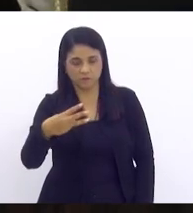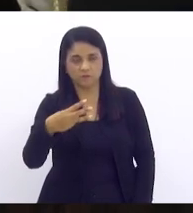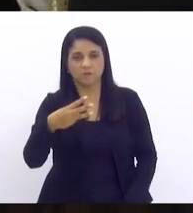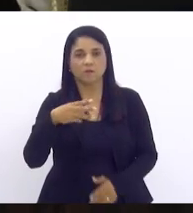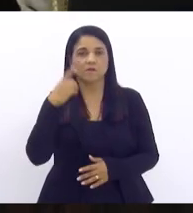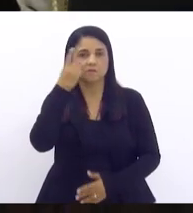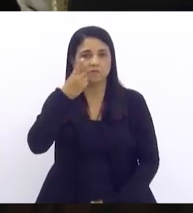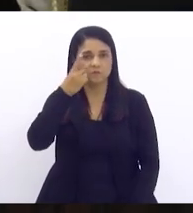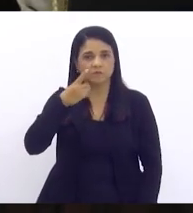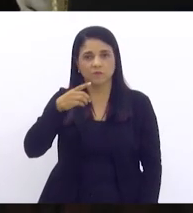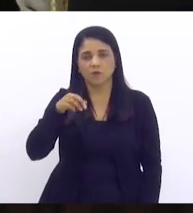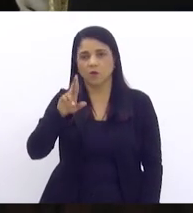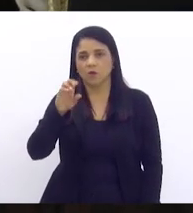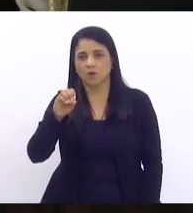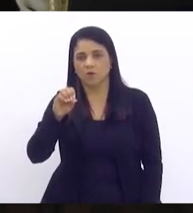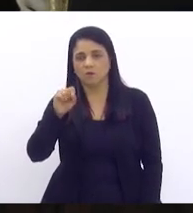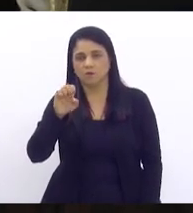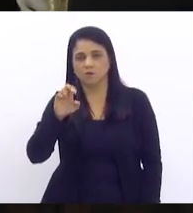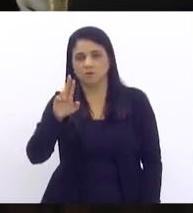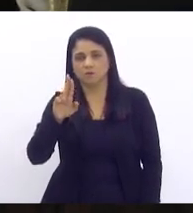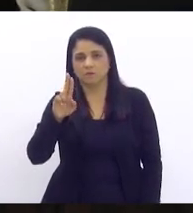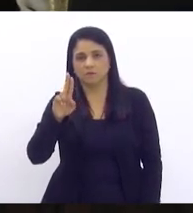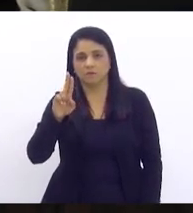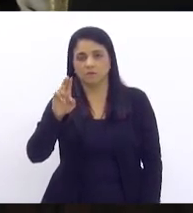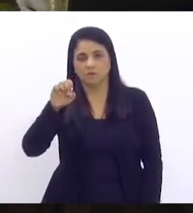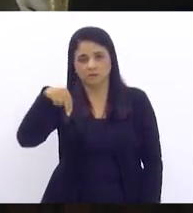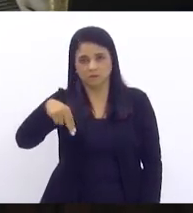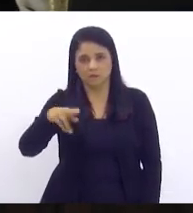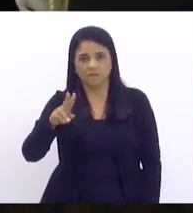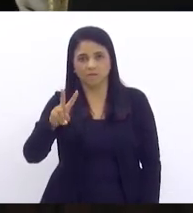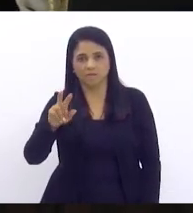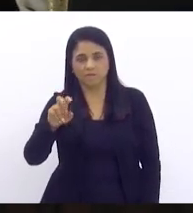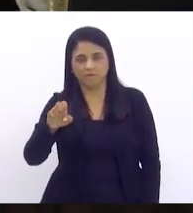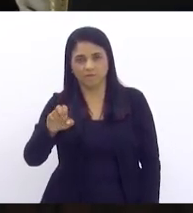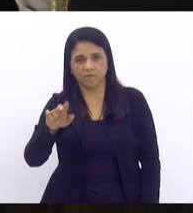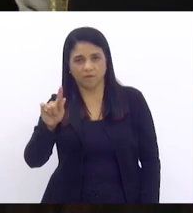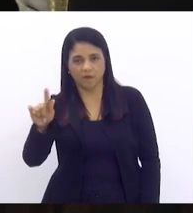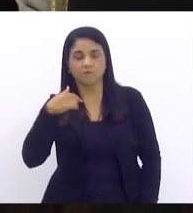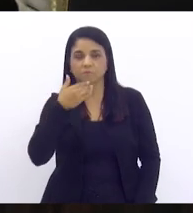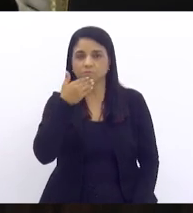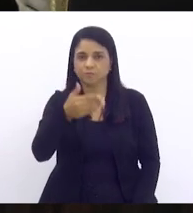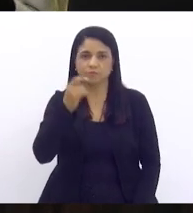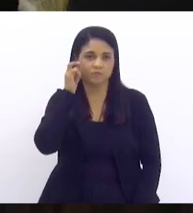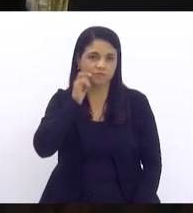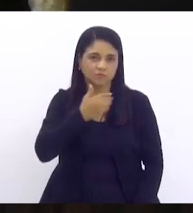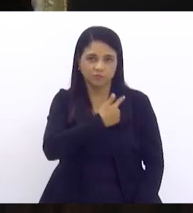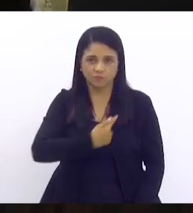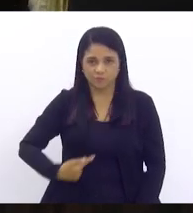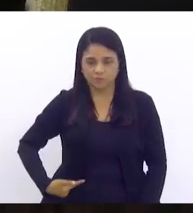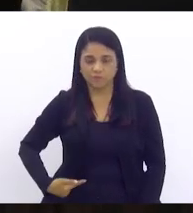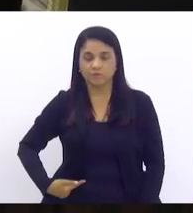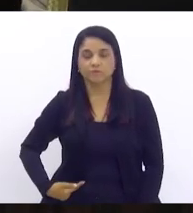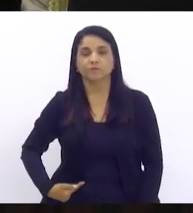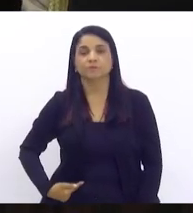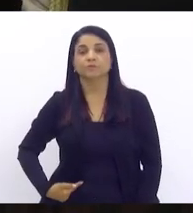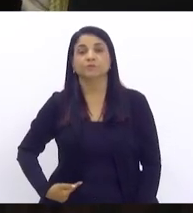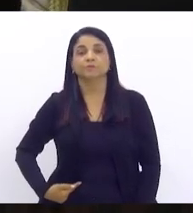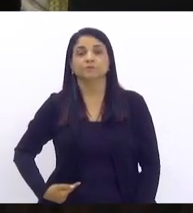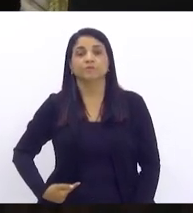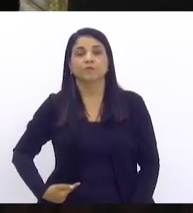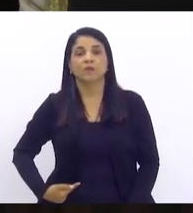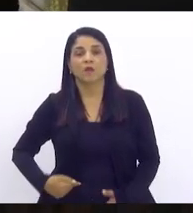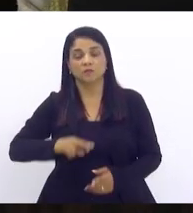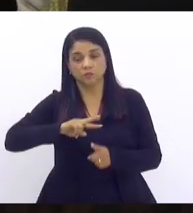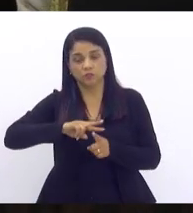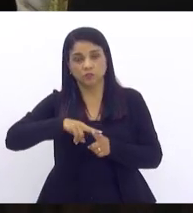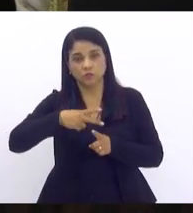52/2023, de autoria do deputado Rosenberg Reis, que solicita ao excelentíssimo senhor governador do Estado do Rio de Janeiro, senhor Cláudio Castro, a